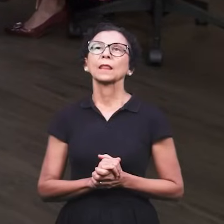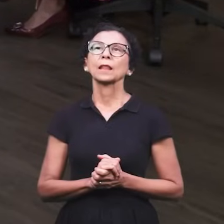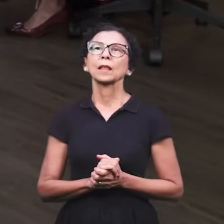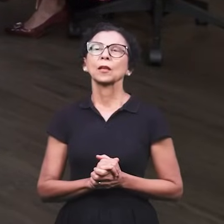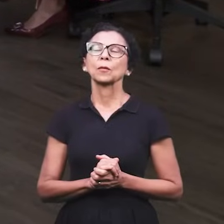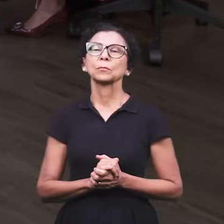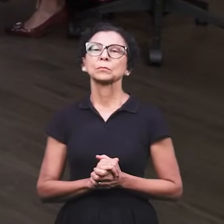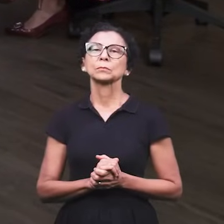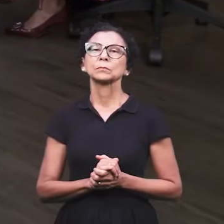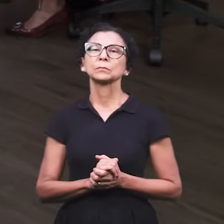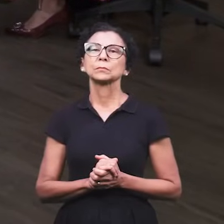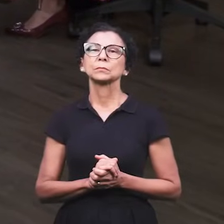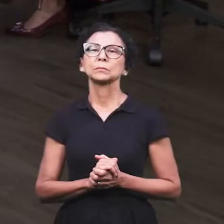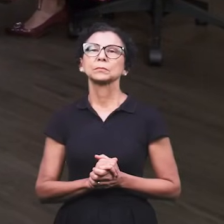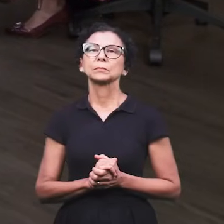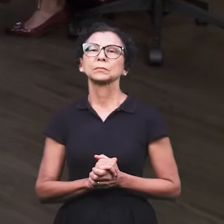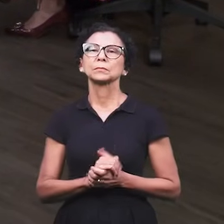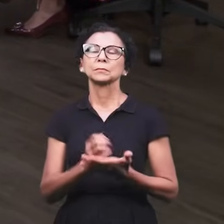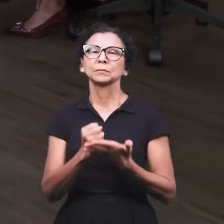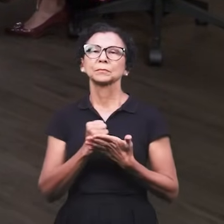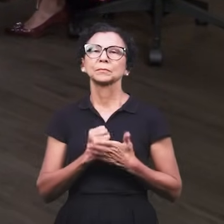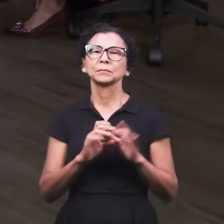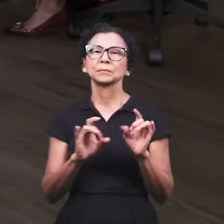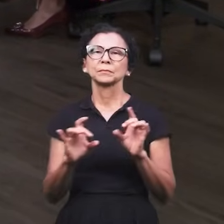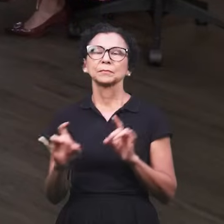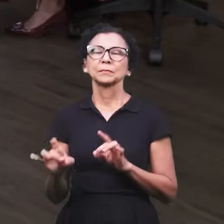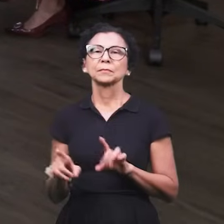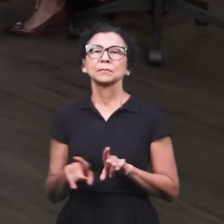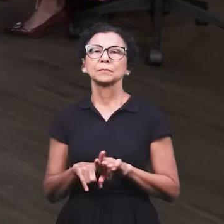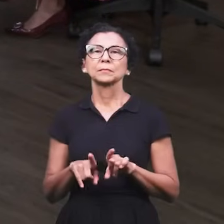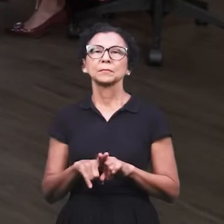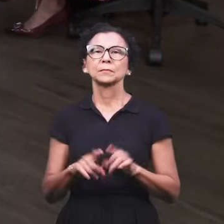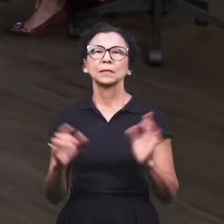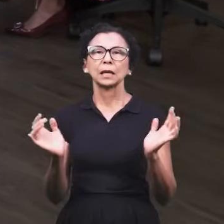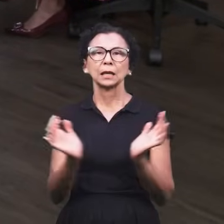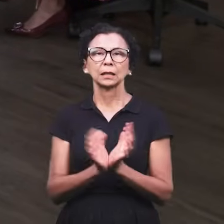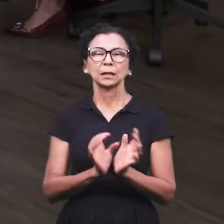neste programa. Eu também queria fazer um agradecimento